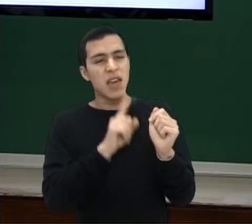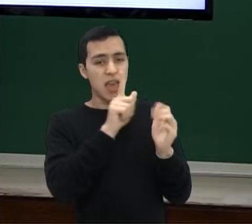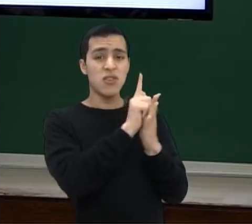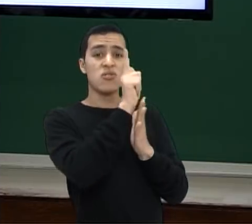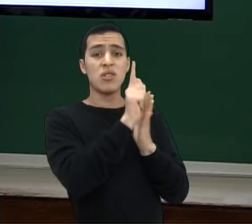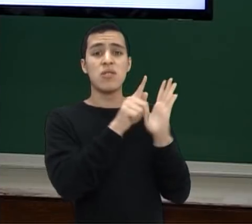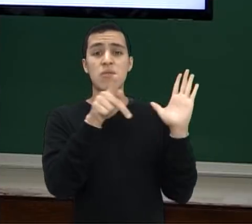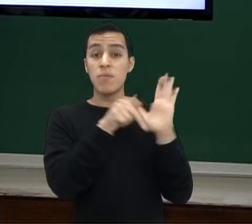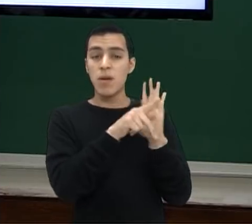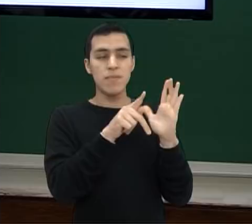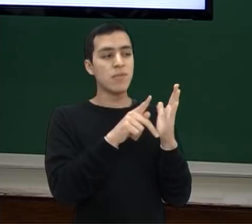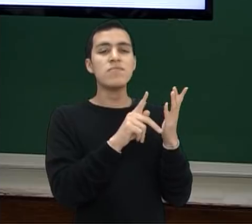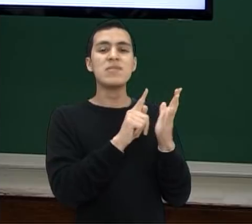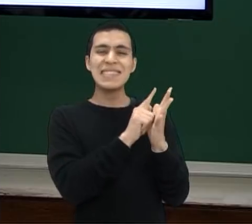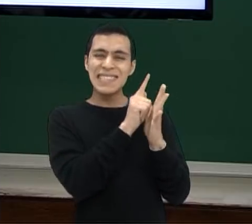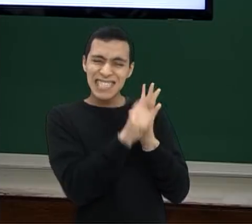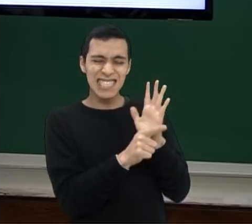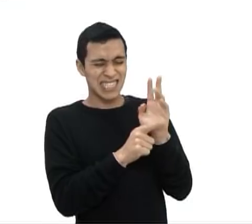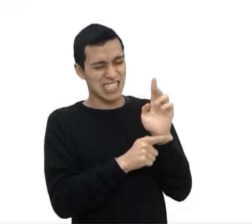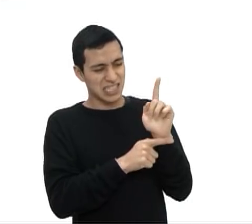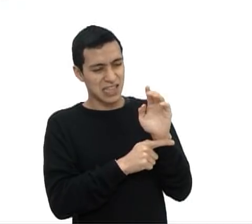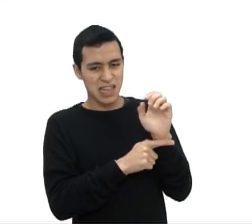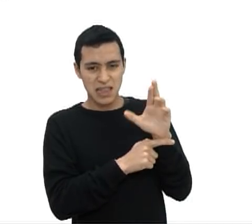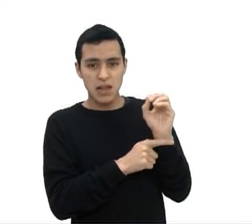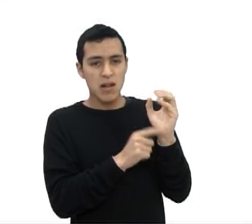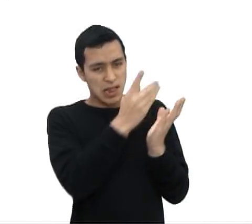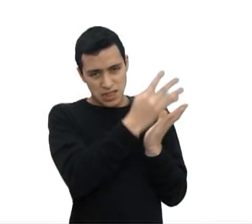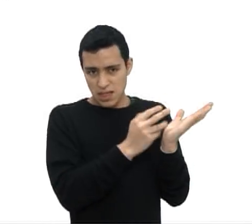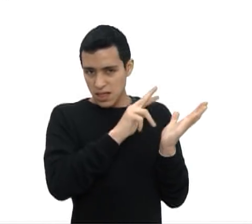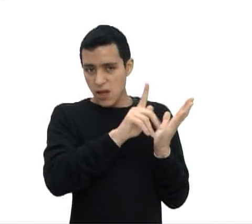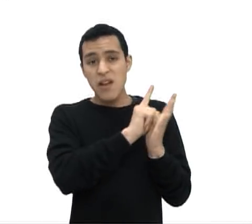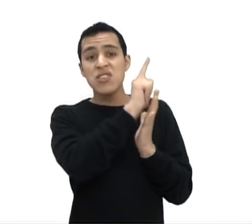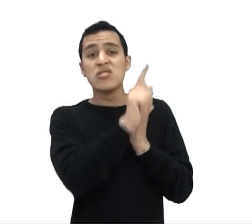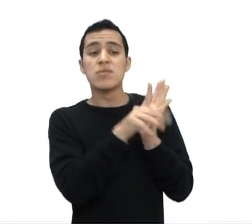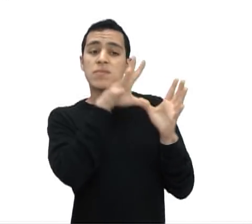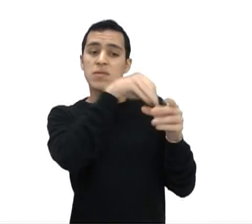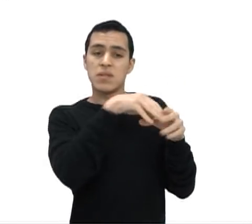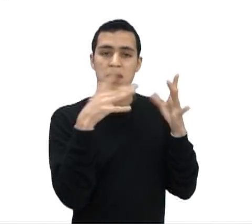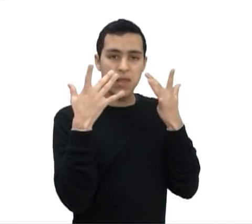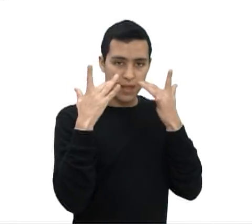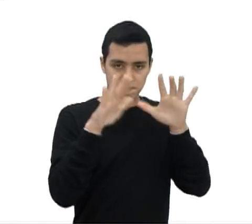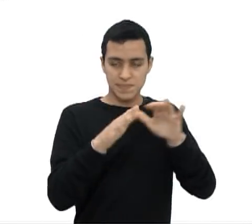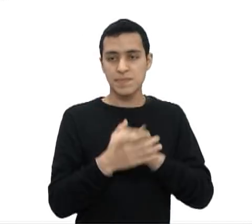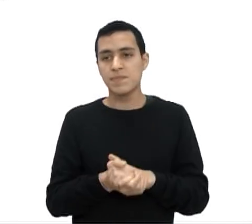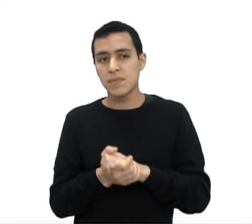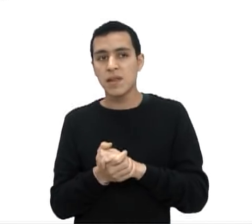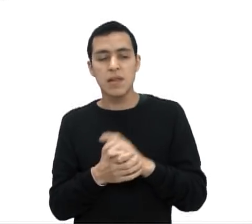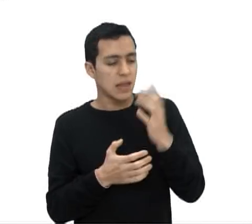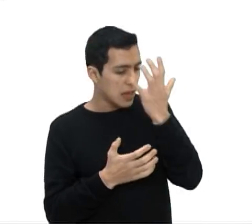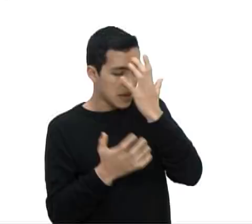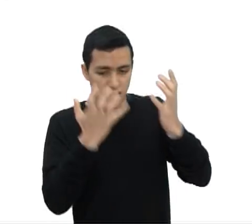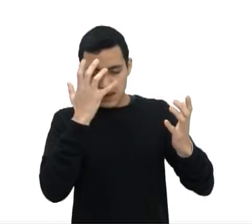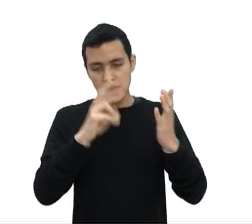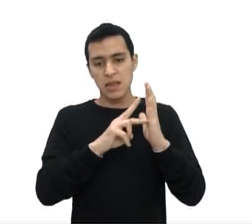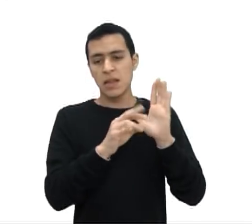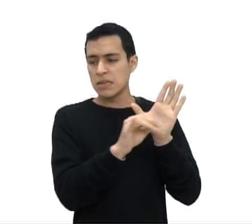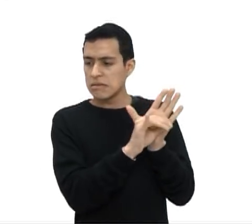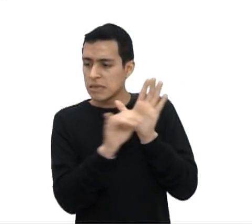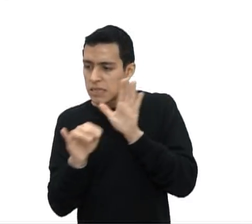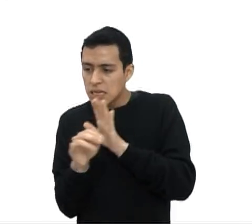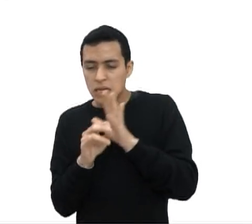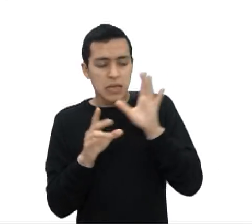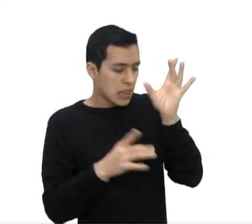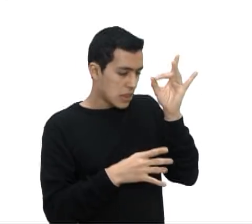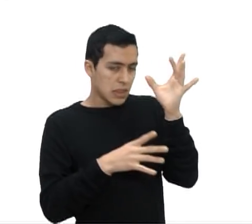teatrais. No teatro grego, a máscara é um símbolo de identificação e representava uma